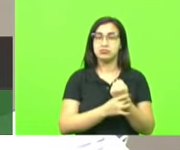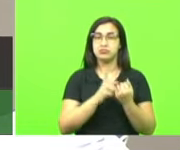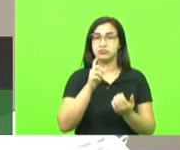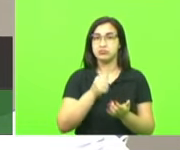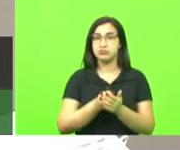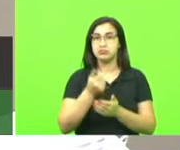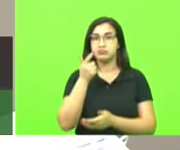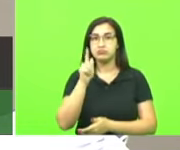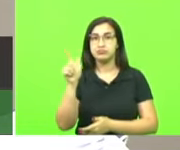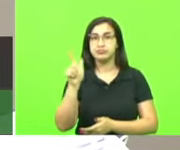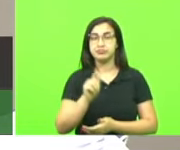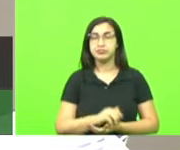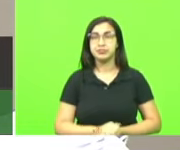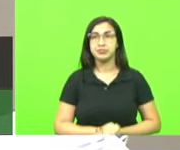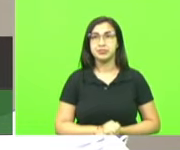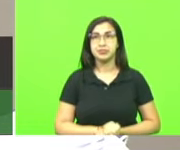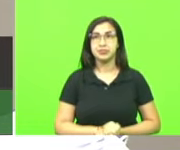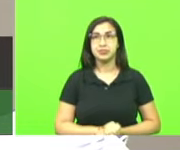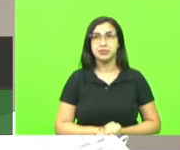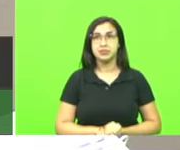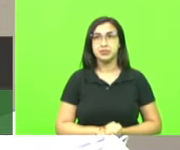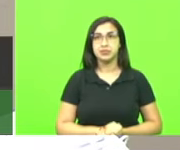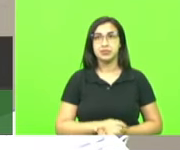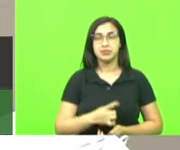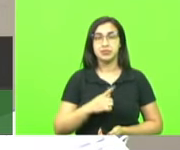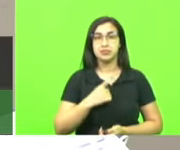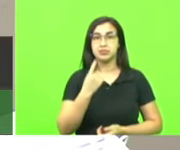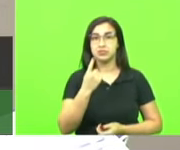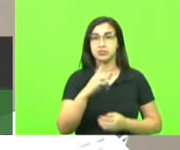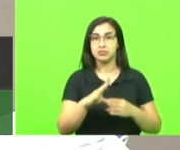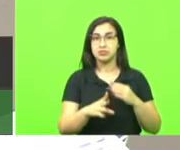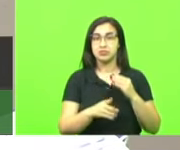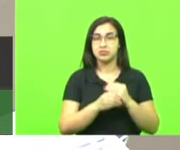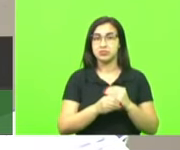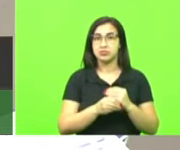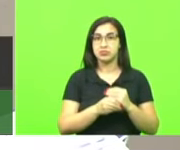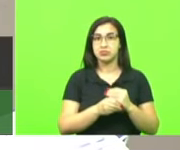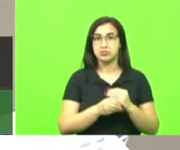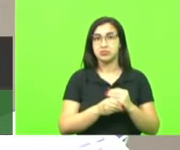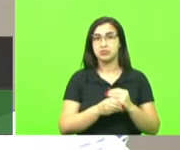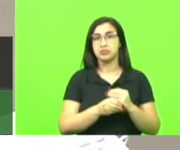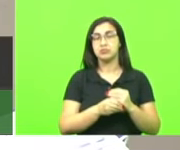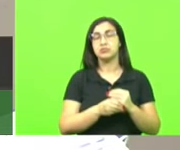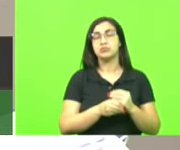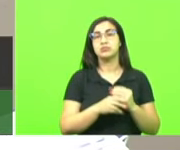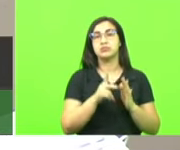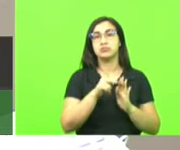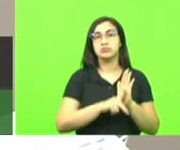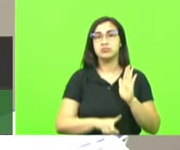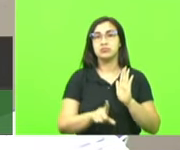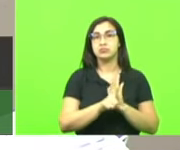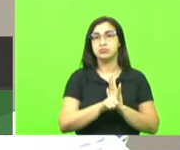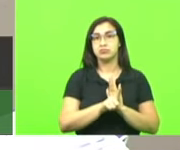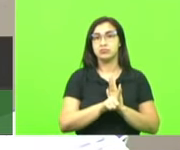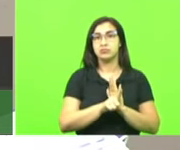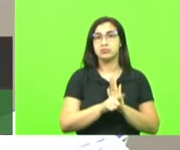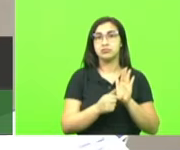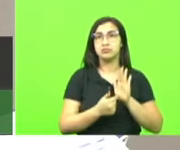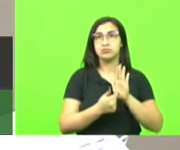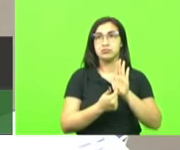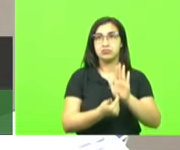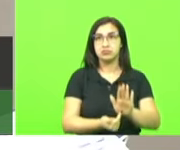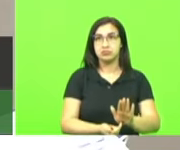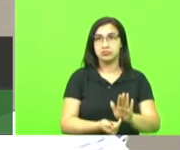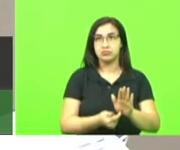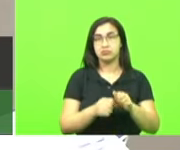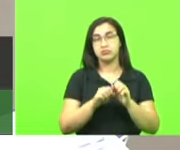outras providências. Nós temos uma emenda supressiva ao projeto de lei apresentado agora em plenário, então, obviamente, a